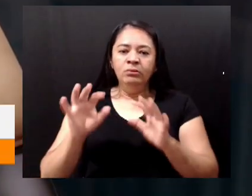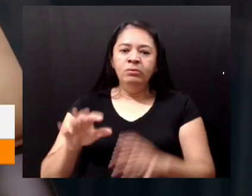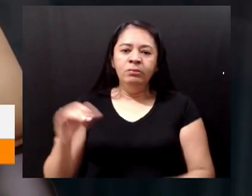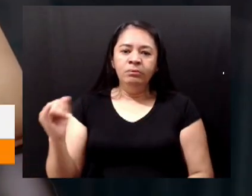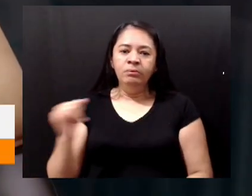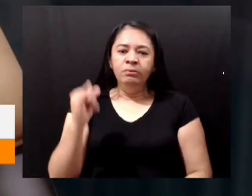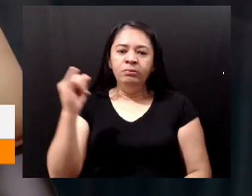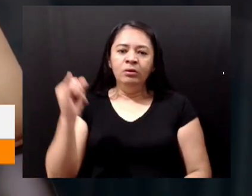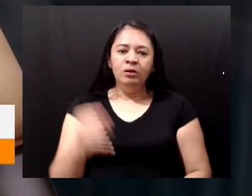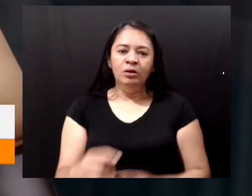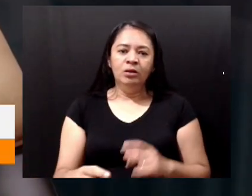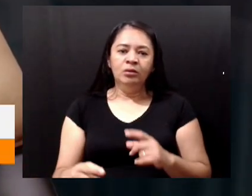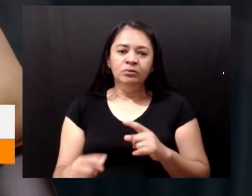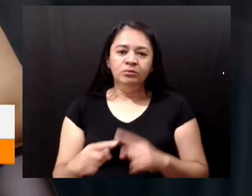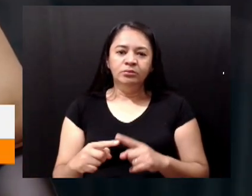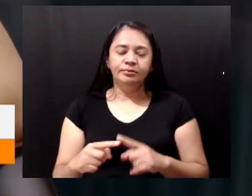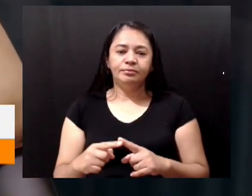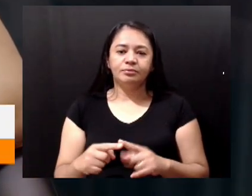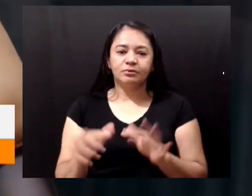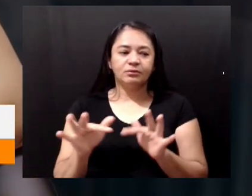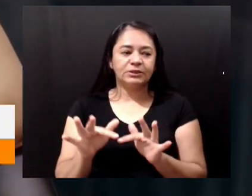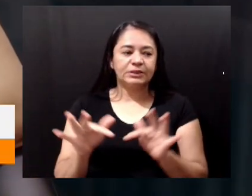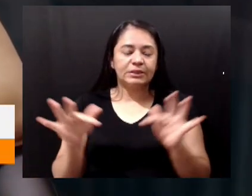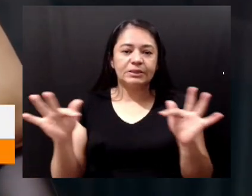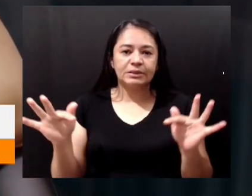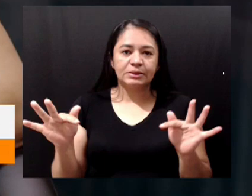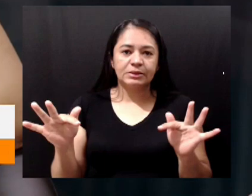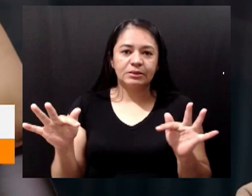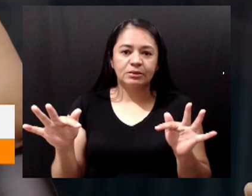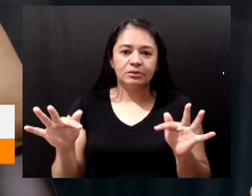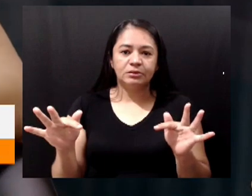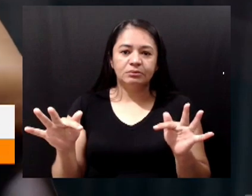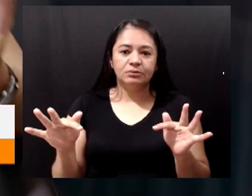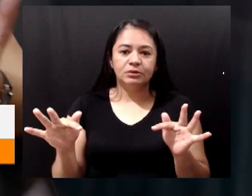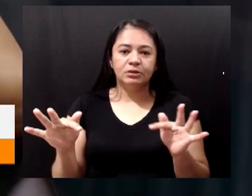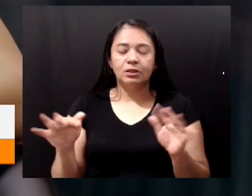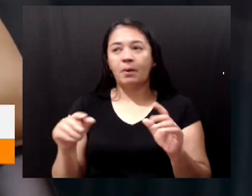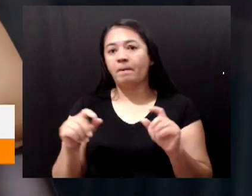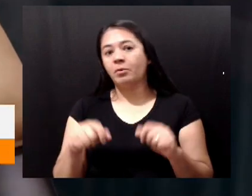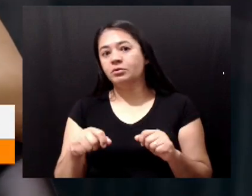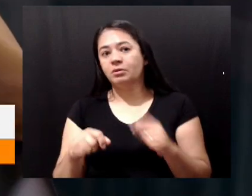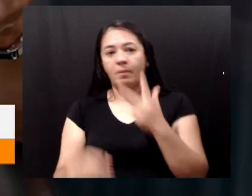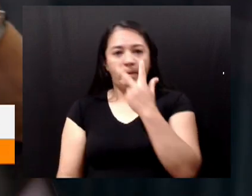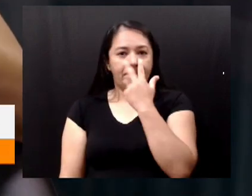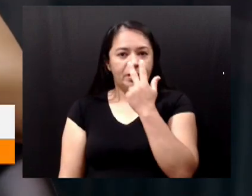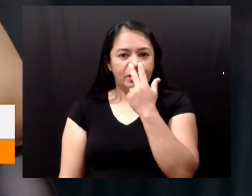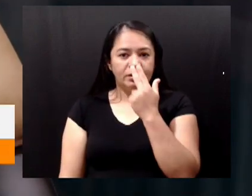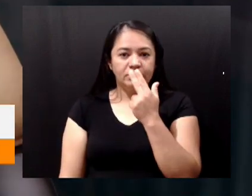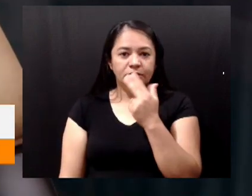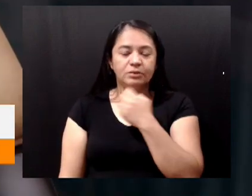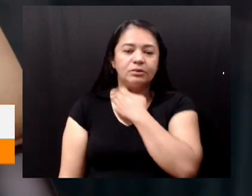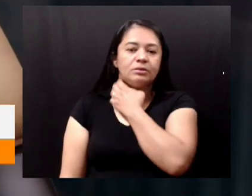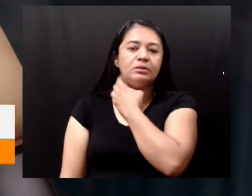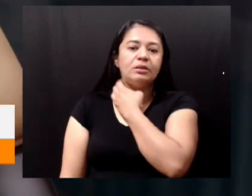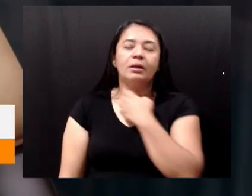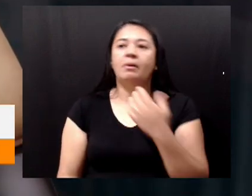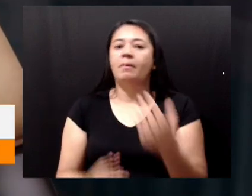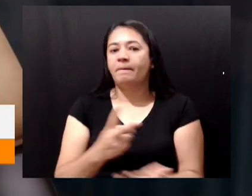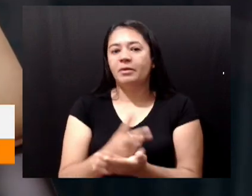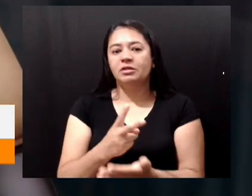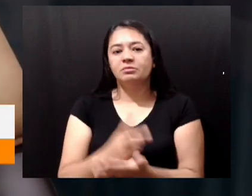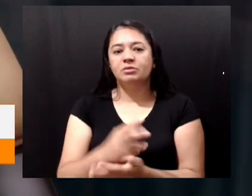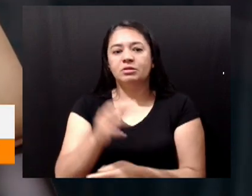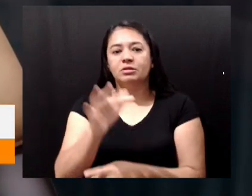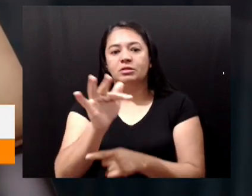mais, simples, por mais inócua que possa parecer, mesmo o fitoterápico, o Sim, Rogério pode complementar